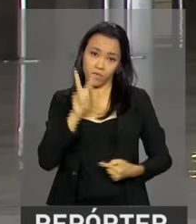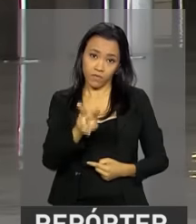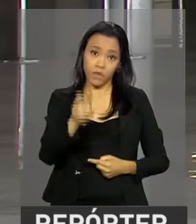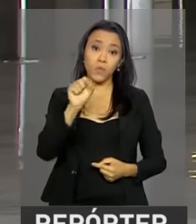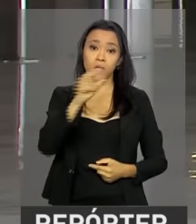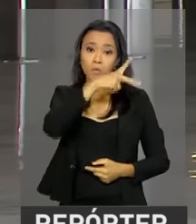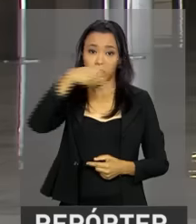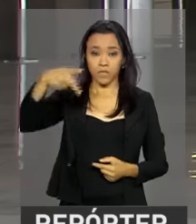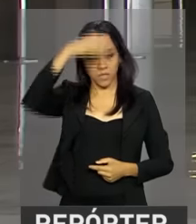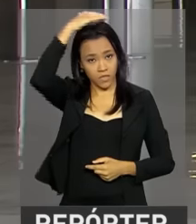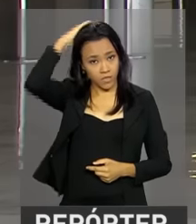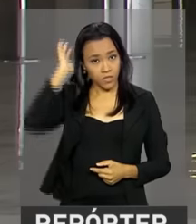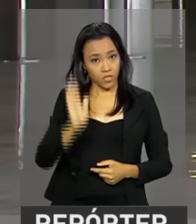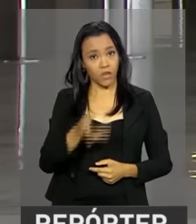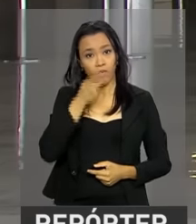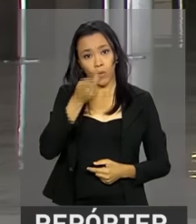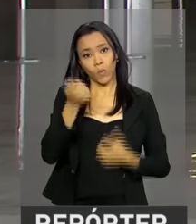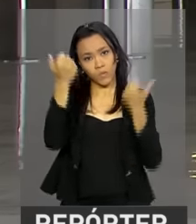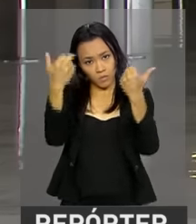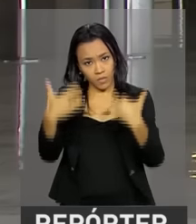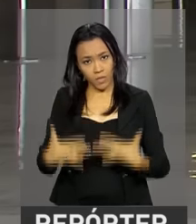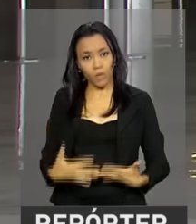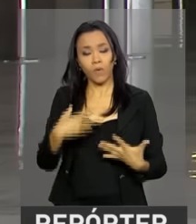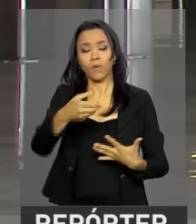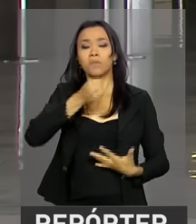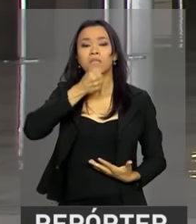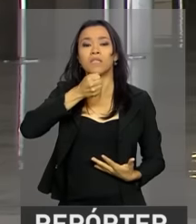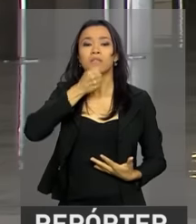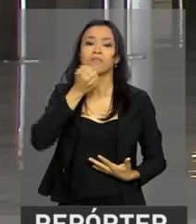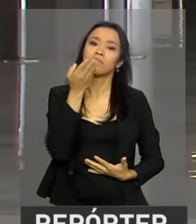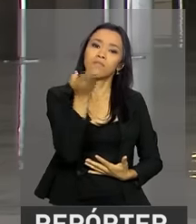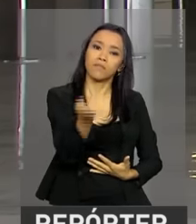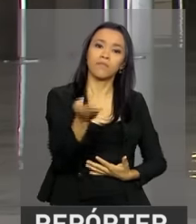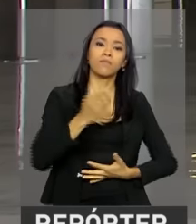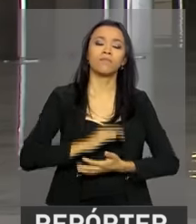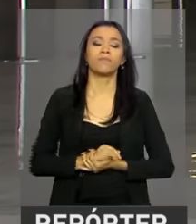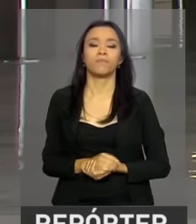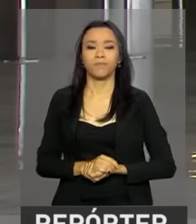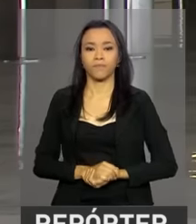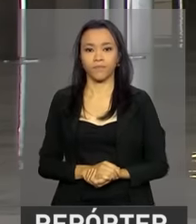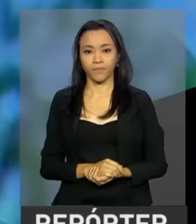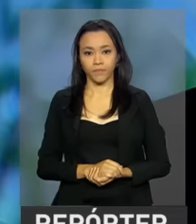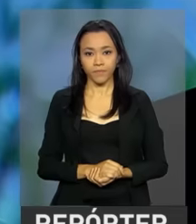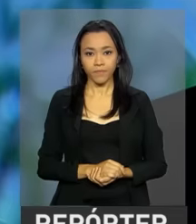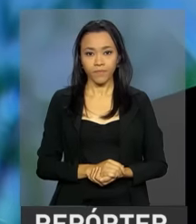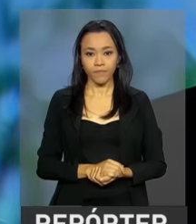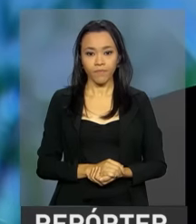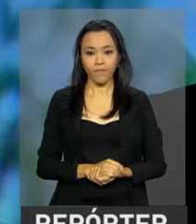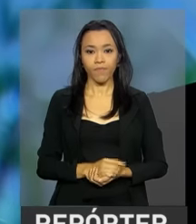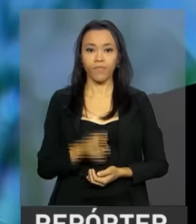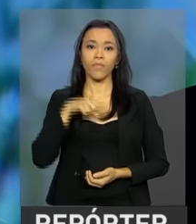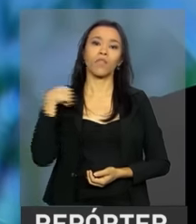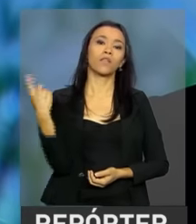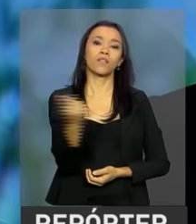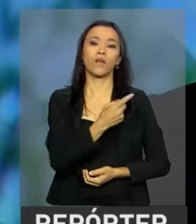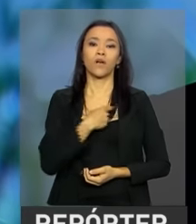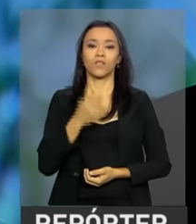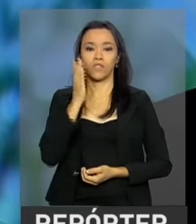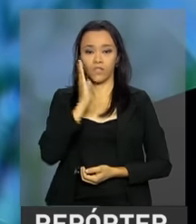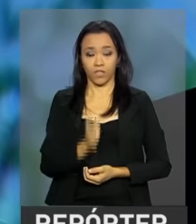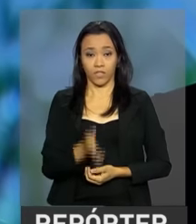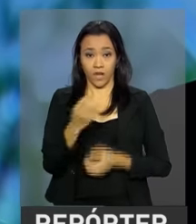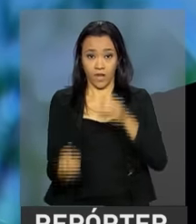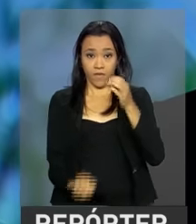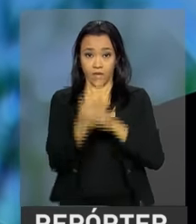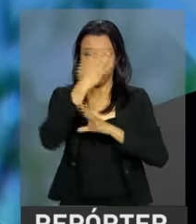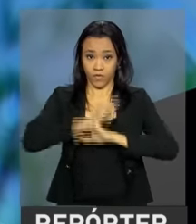do que o presidente afirmou e explicou em uma entrevista ao portal Planalto nós estamos lançando um plano que